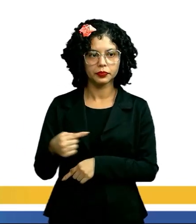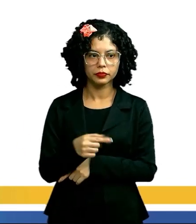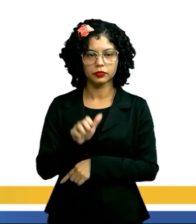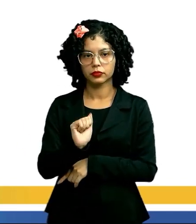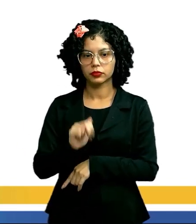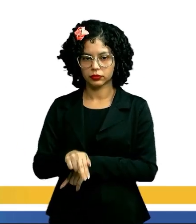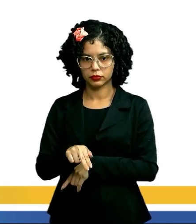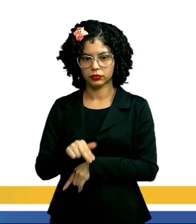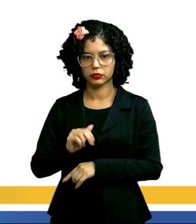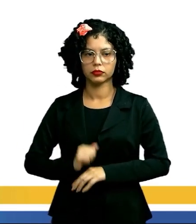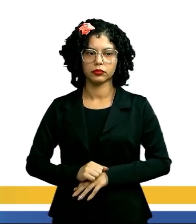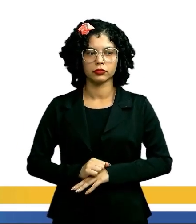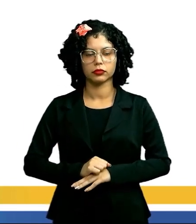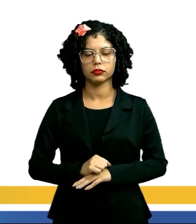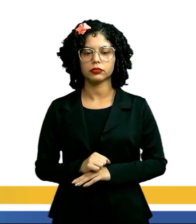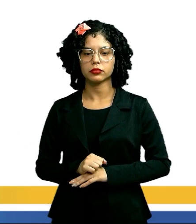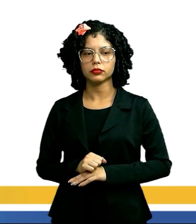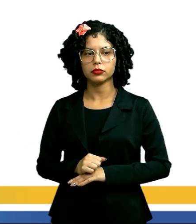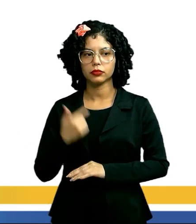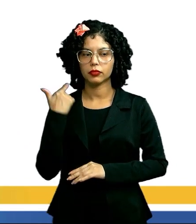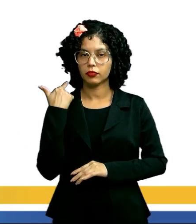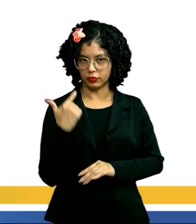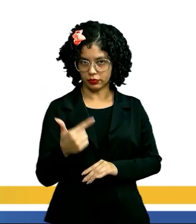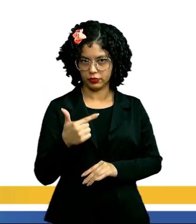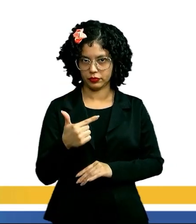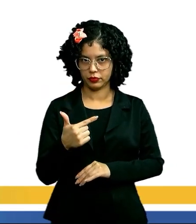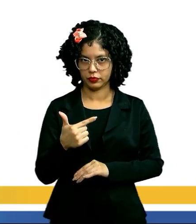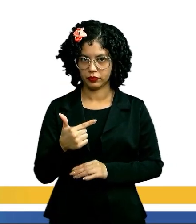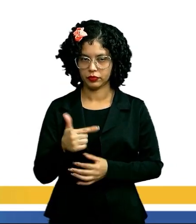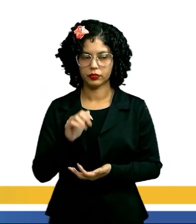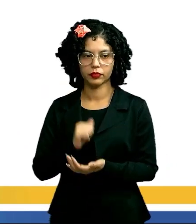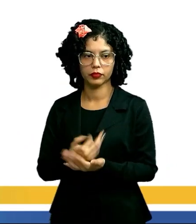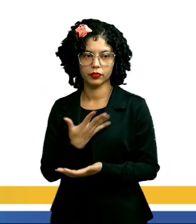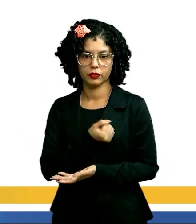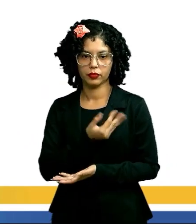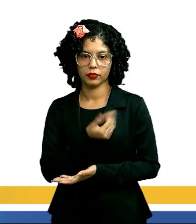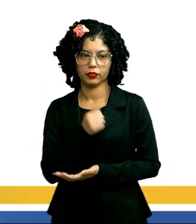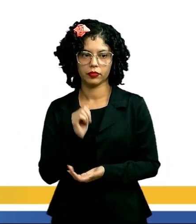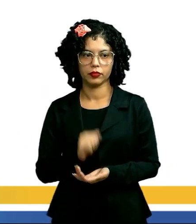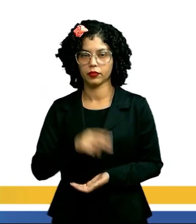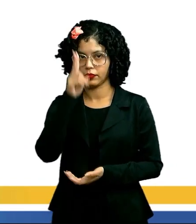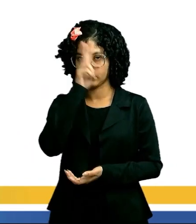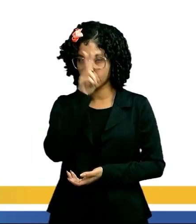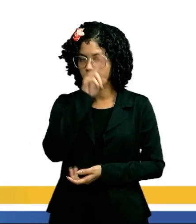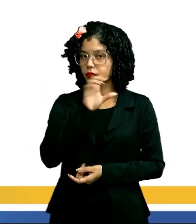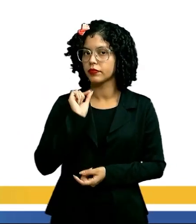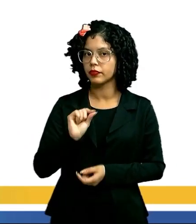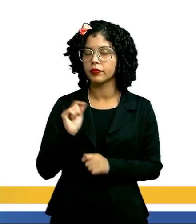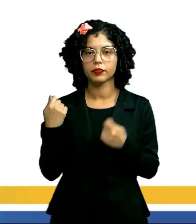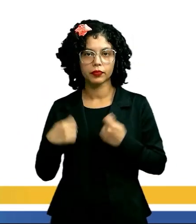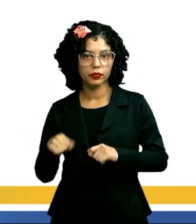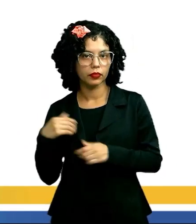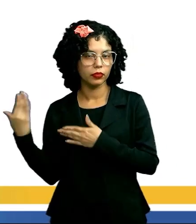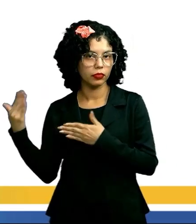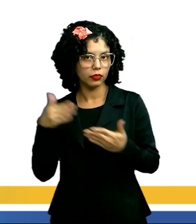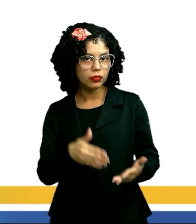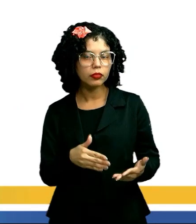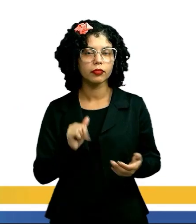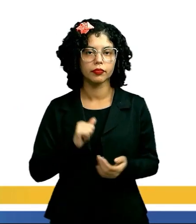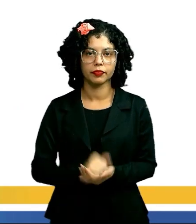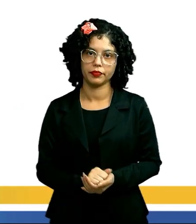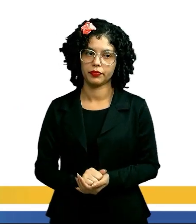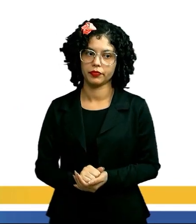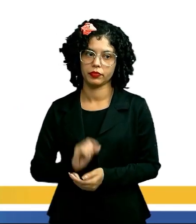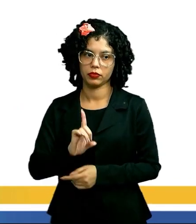usar o prefixo -an. A amina, ela está no carbono de número 2, lembra que eu preciso chegar